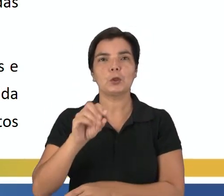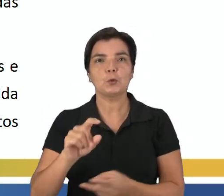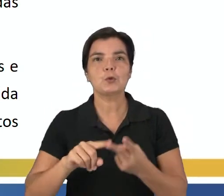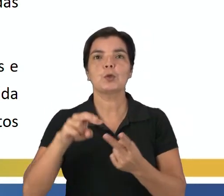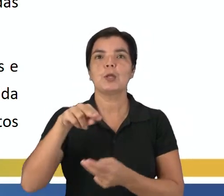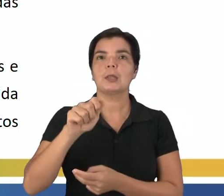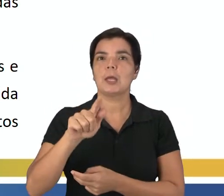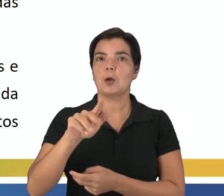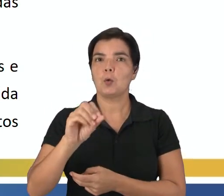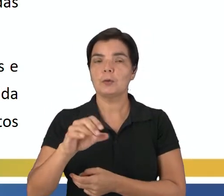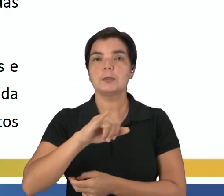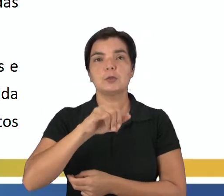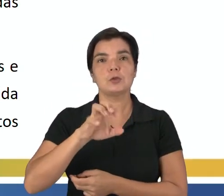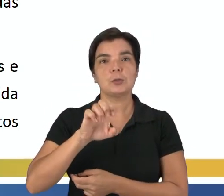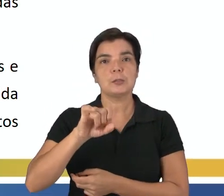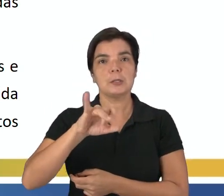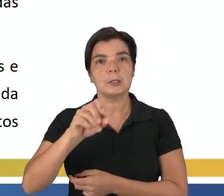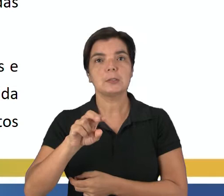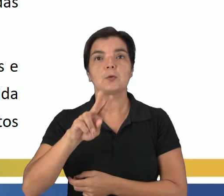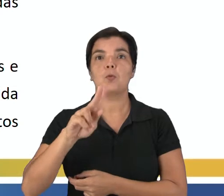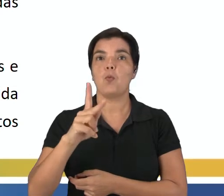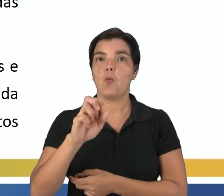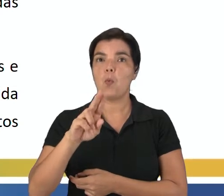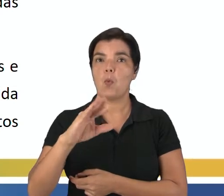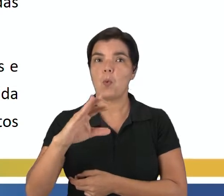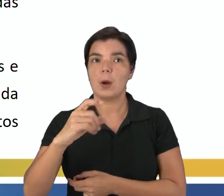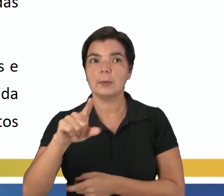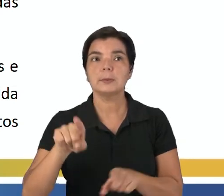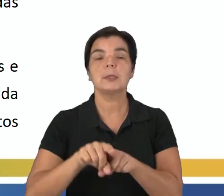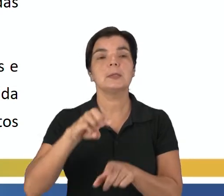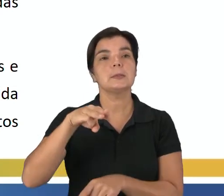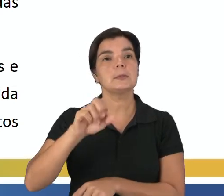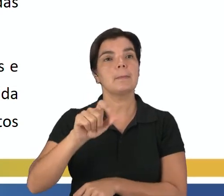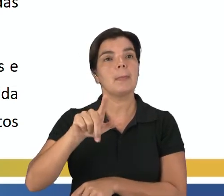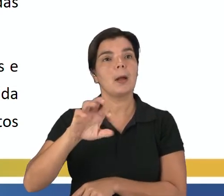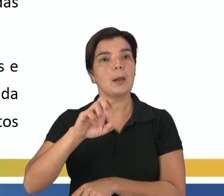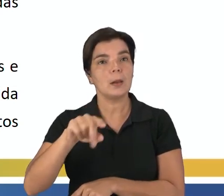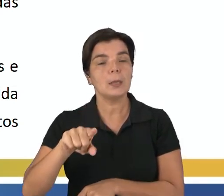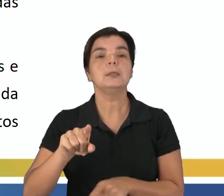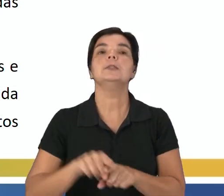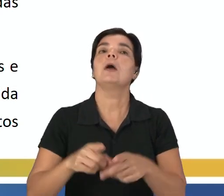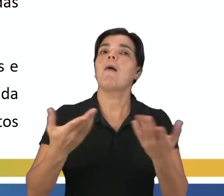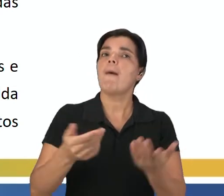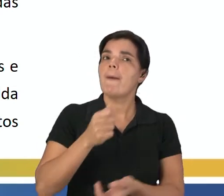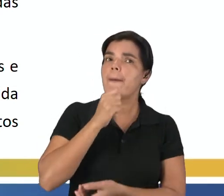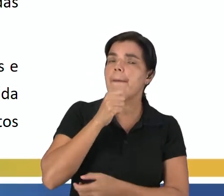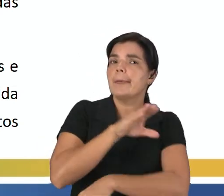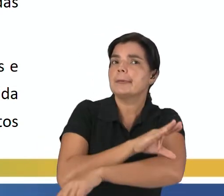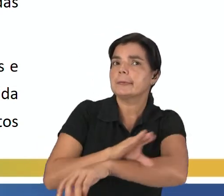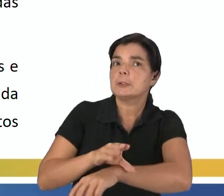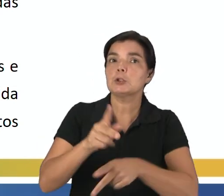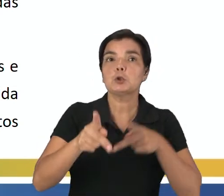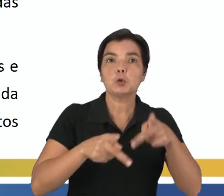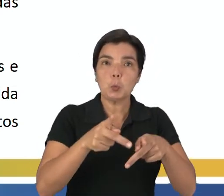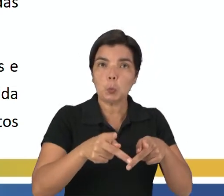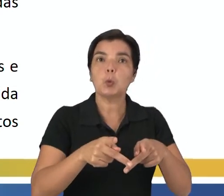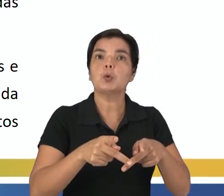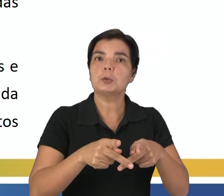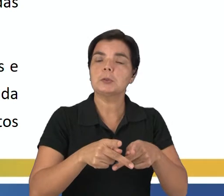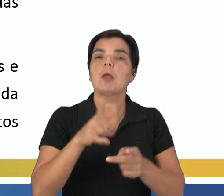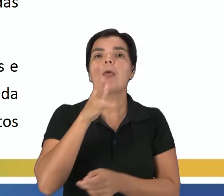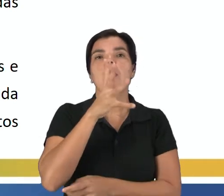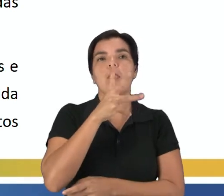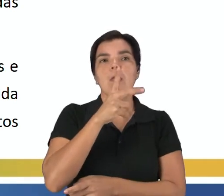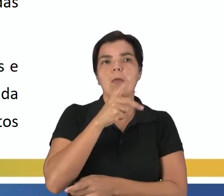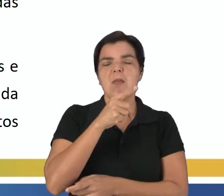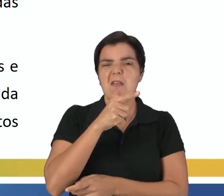bantus, os nagôs, os gegês, os haussás e os malês. Ainda que a cultura desses povos tenha sido